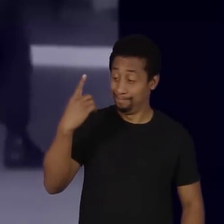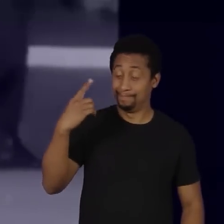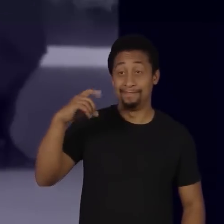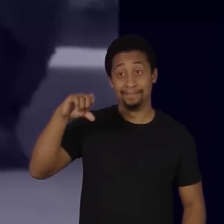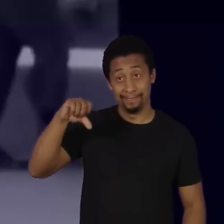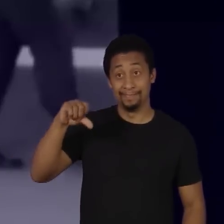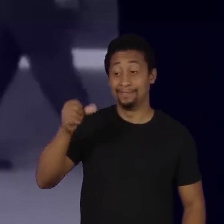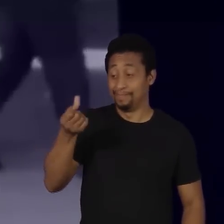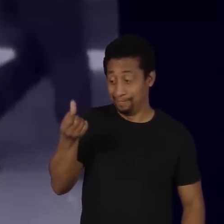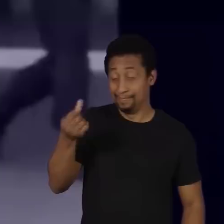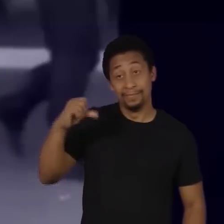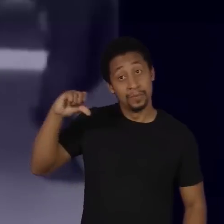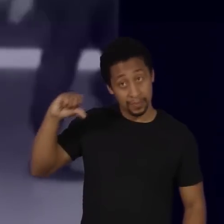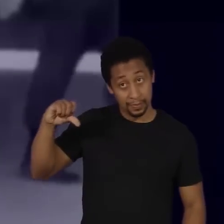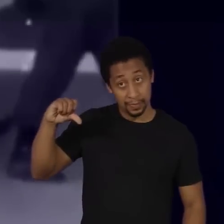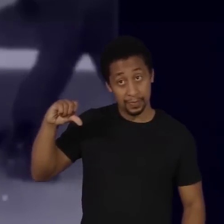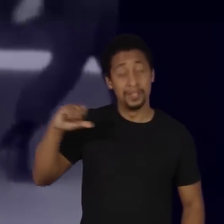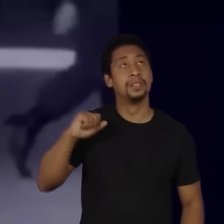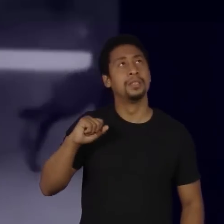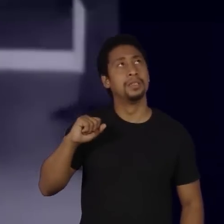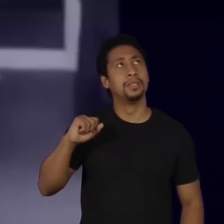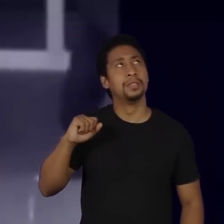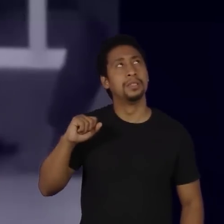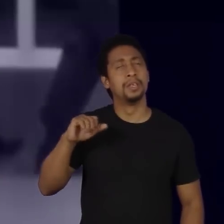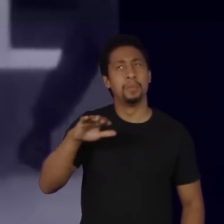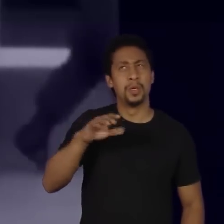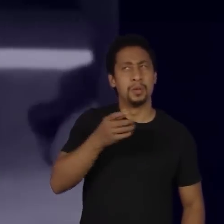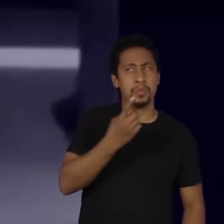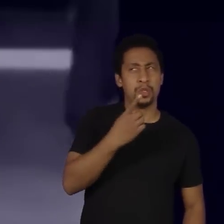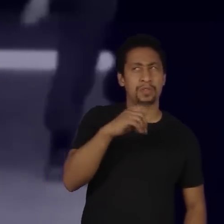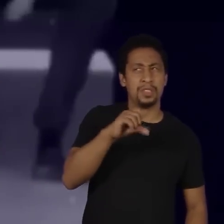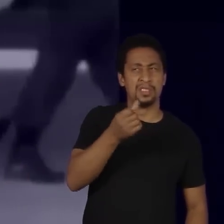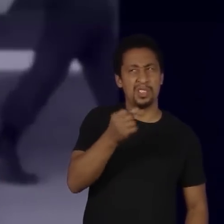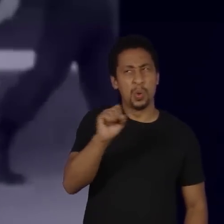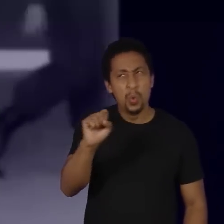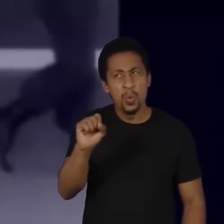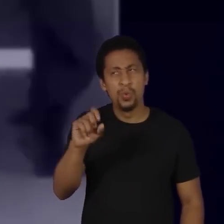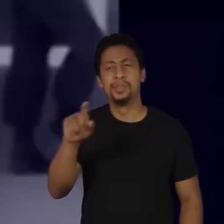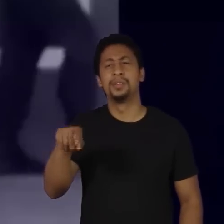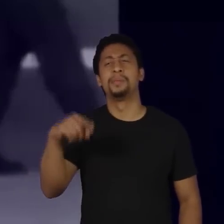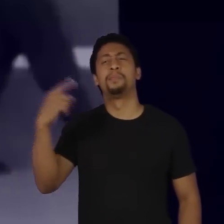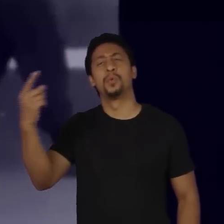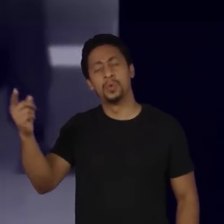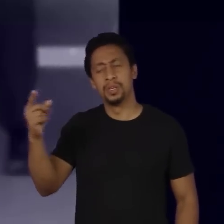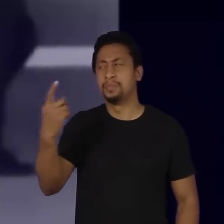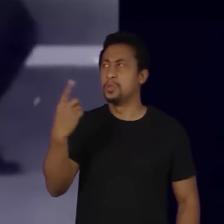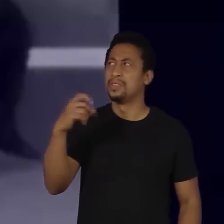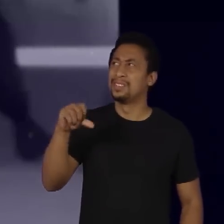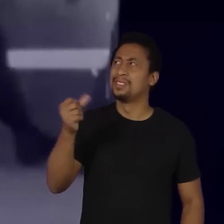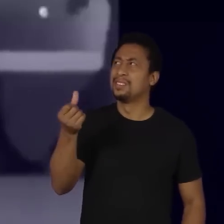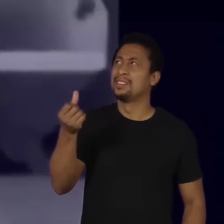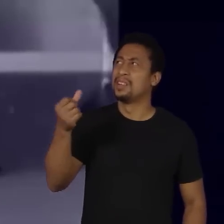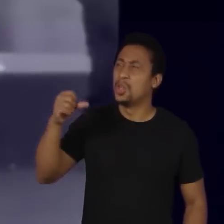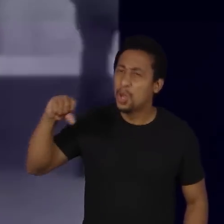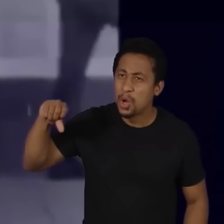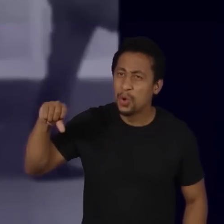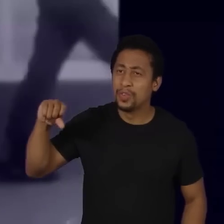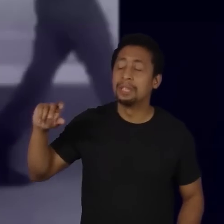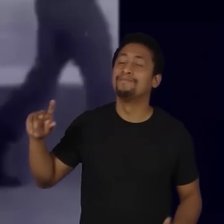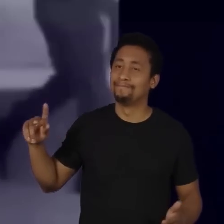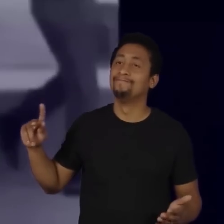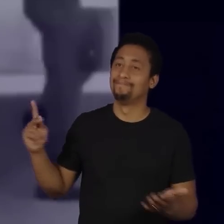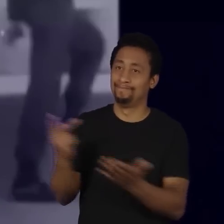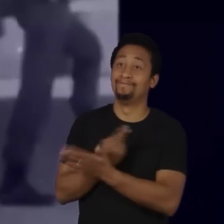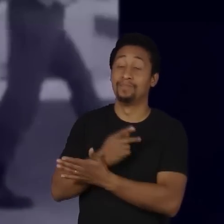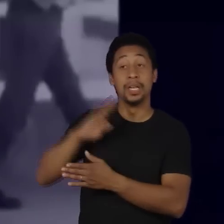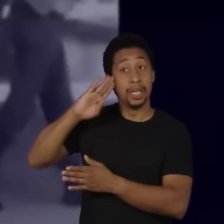1969, depois de 68, que foi a real ditadura, o colégio começou a ser